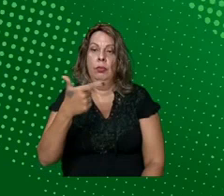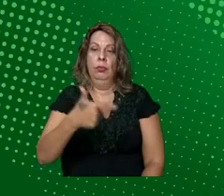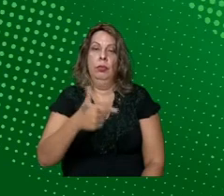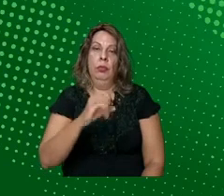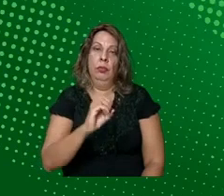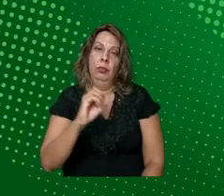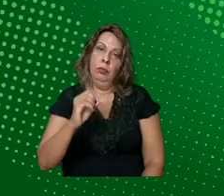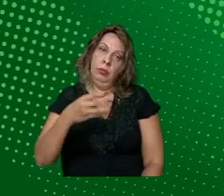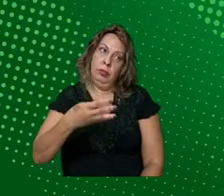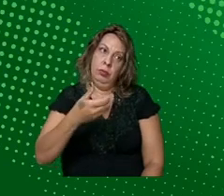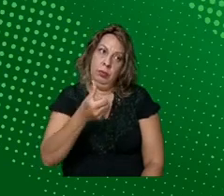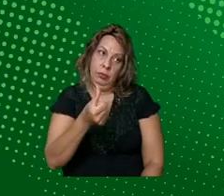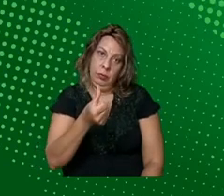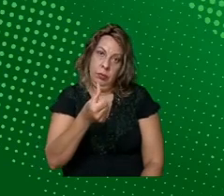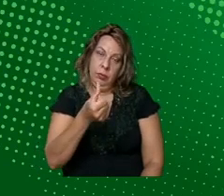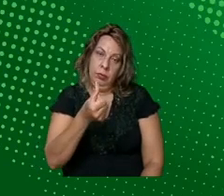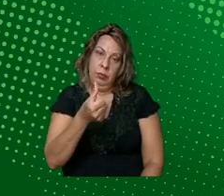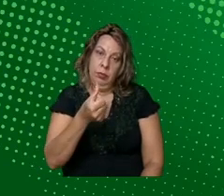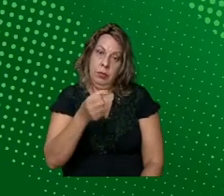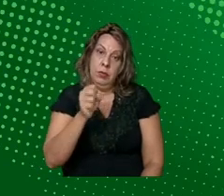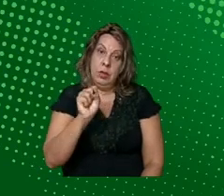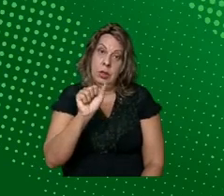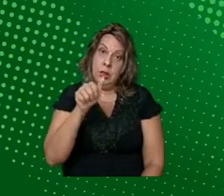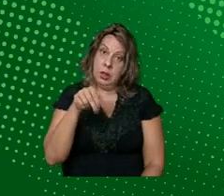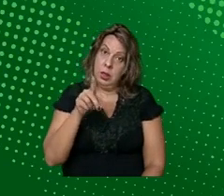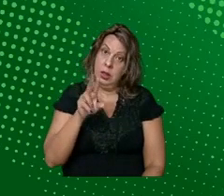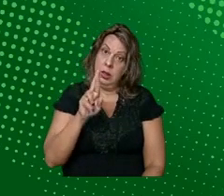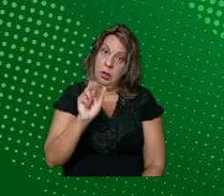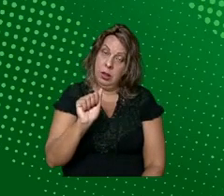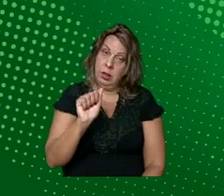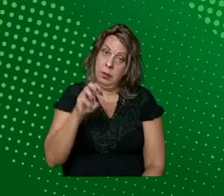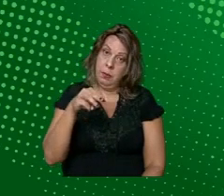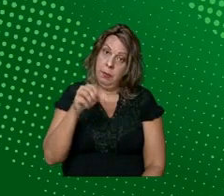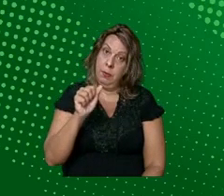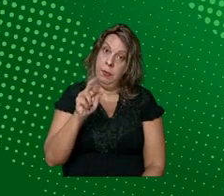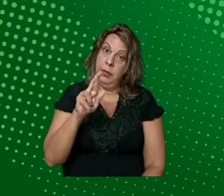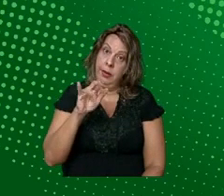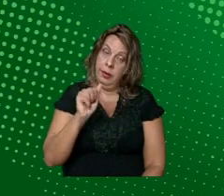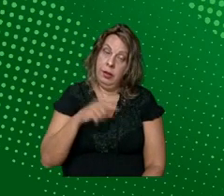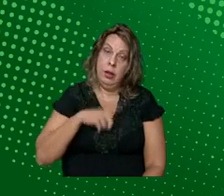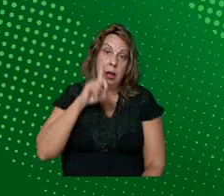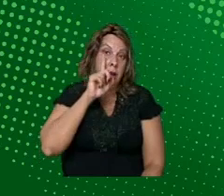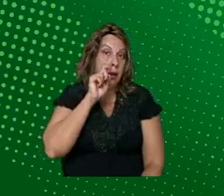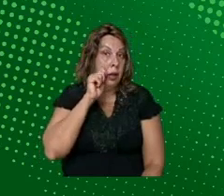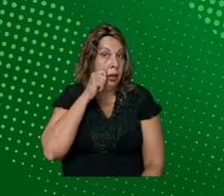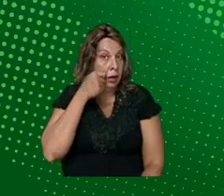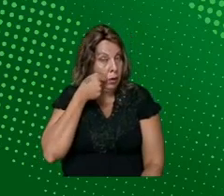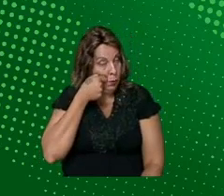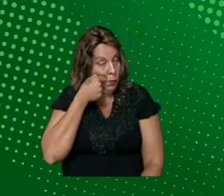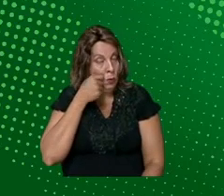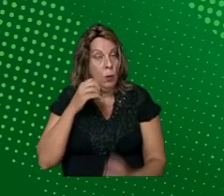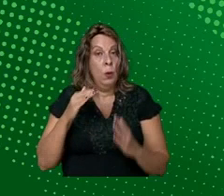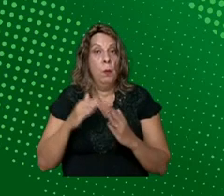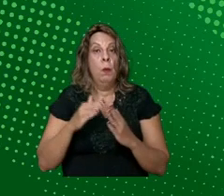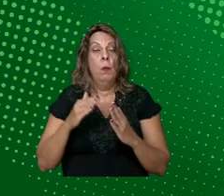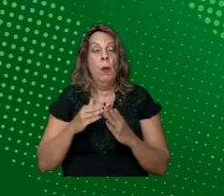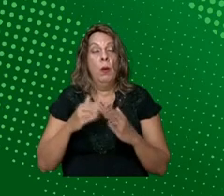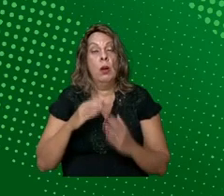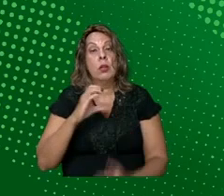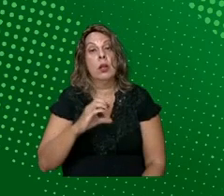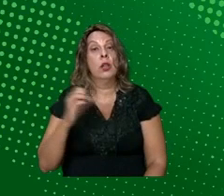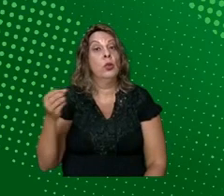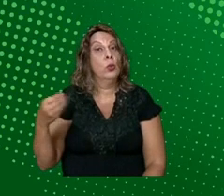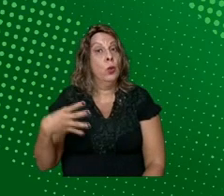título 120046, a Sandra Maria Soares da Silva, de Aracaju, do bairro Cidade Nova, adquiriu com Samuel